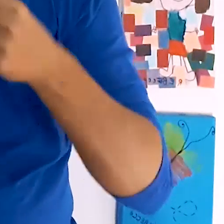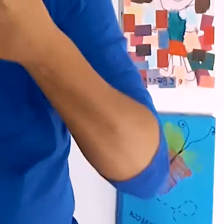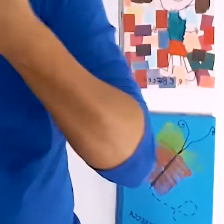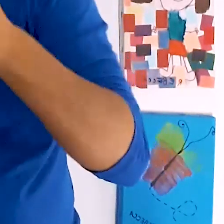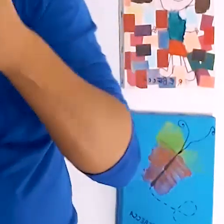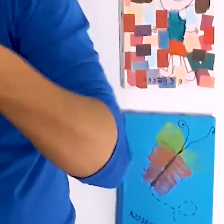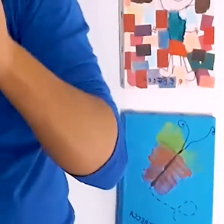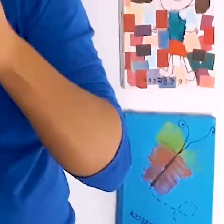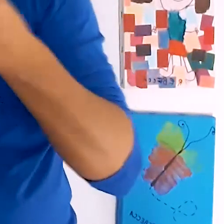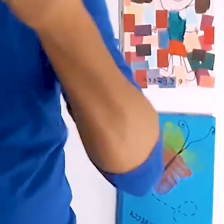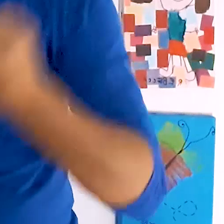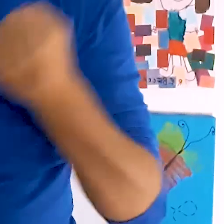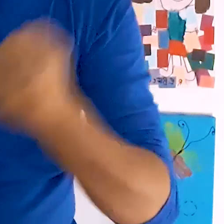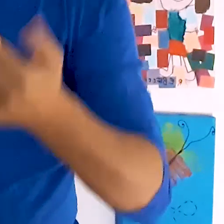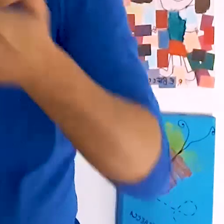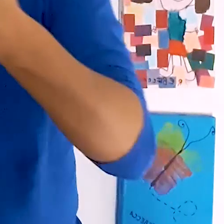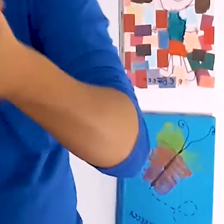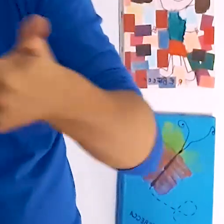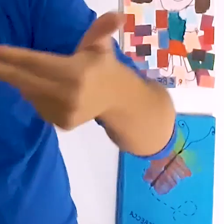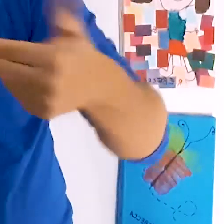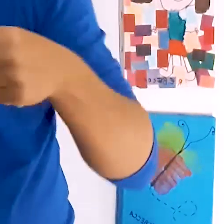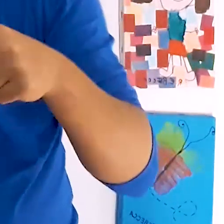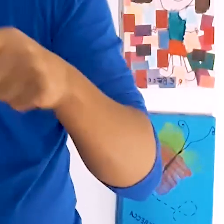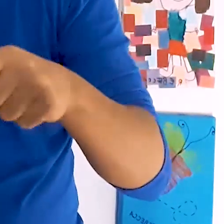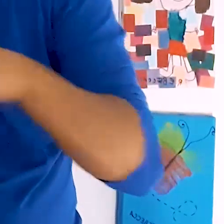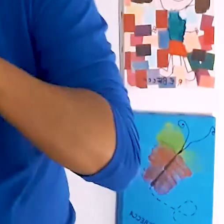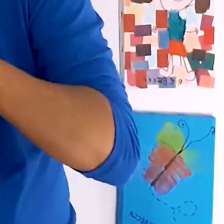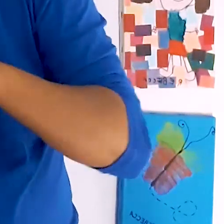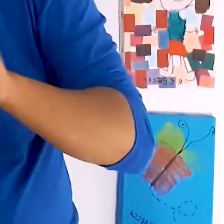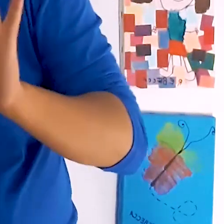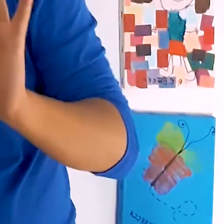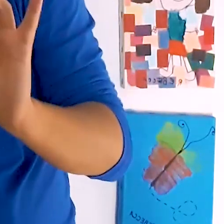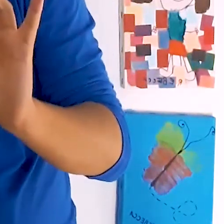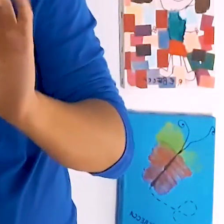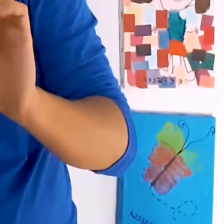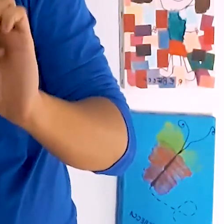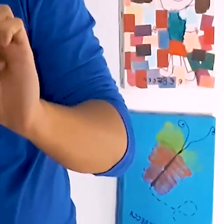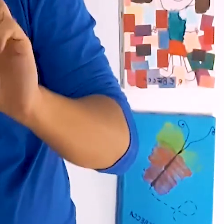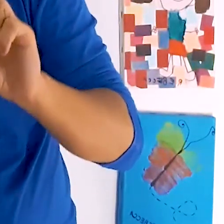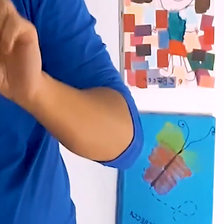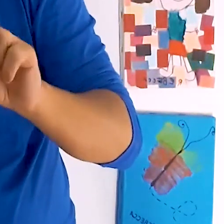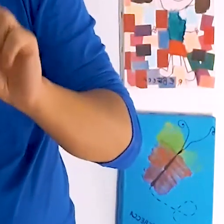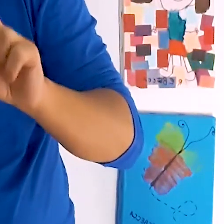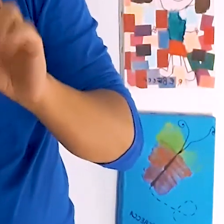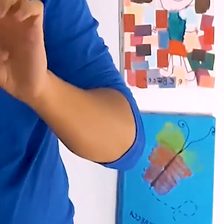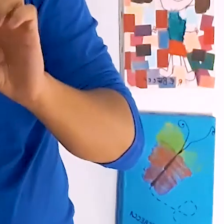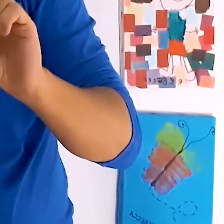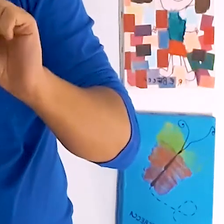aqui, elas se referem aos meios de transportes